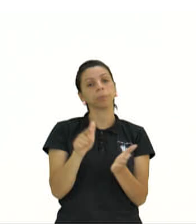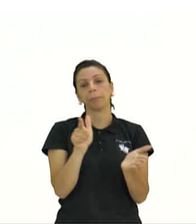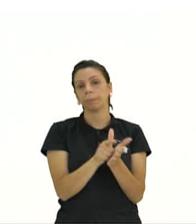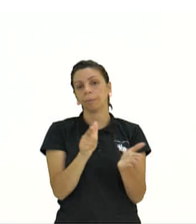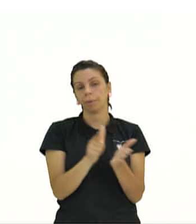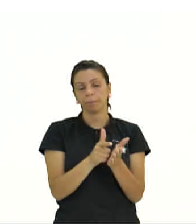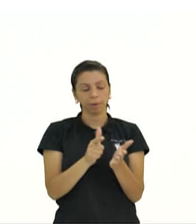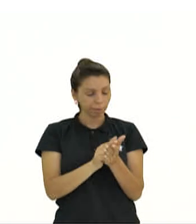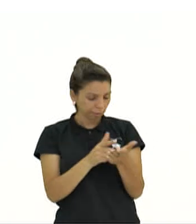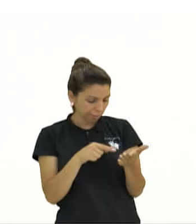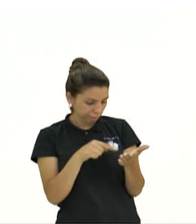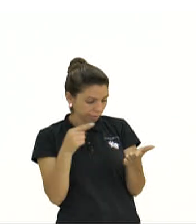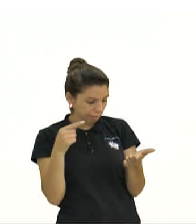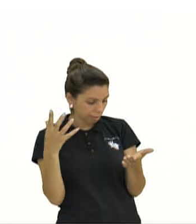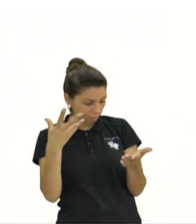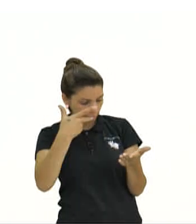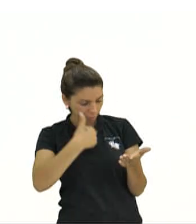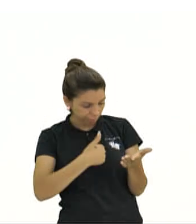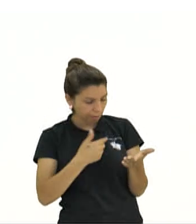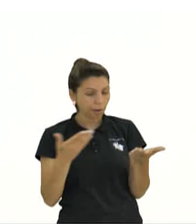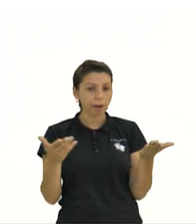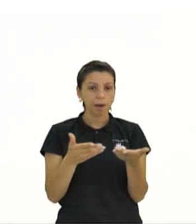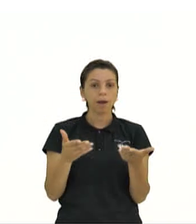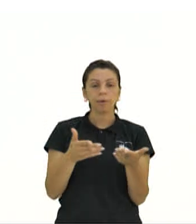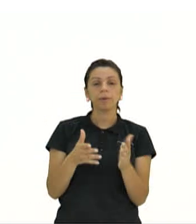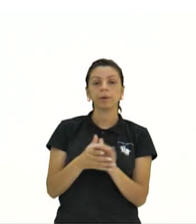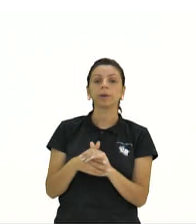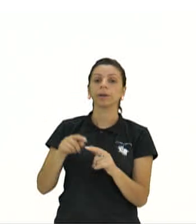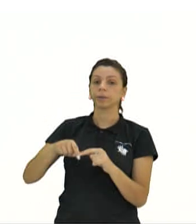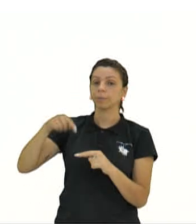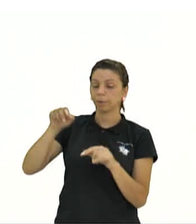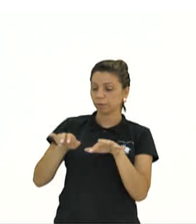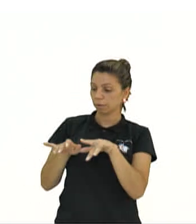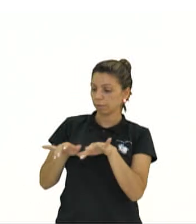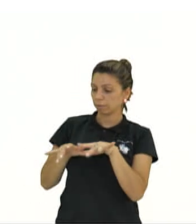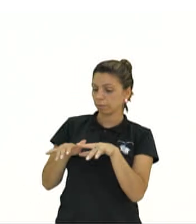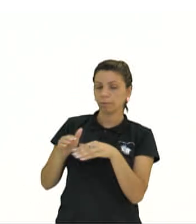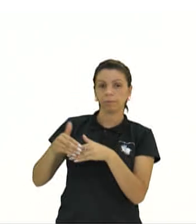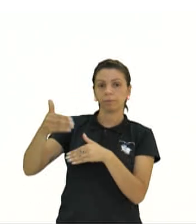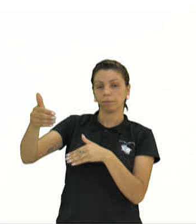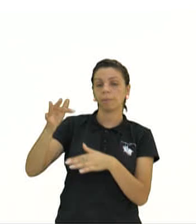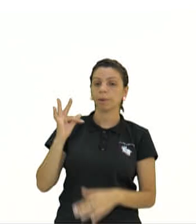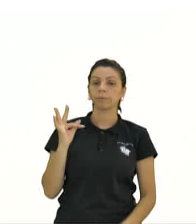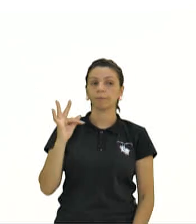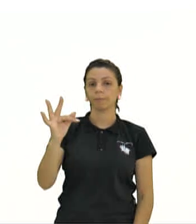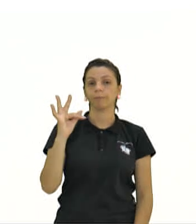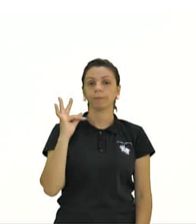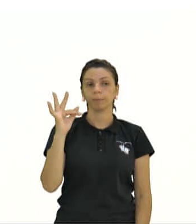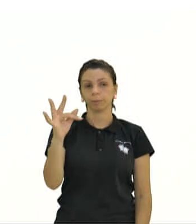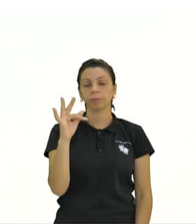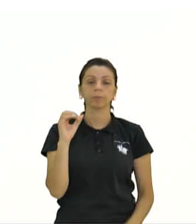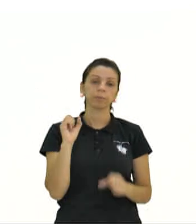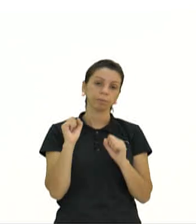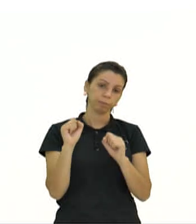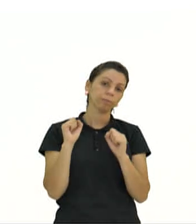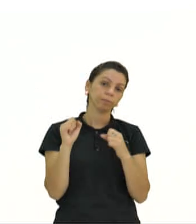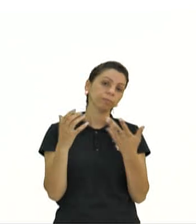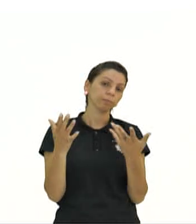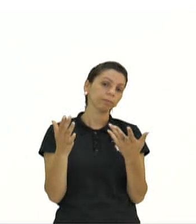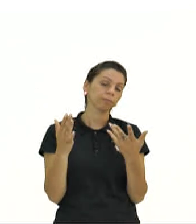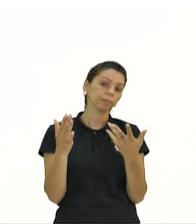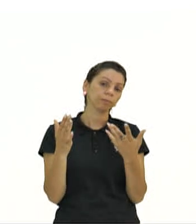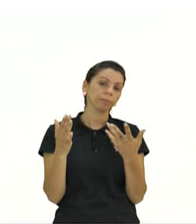rascunho, está lindo agora, eu vou passar limpo, aí vou digitar para que no futuro nós